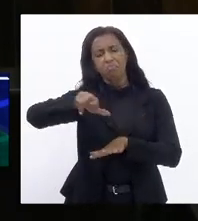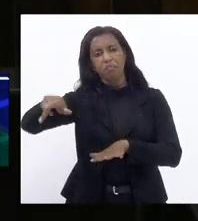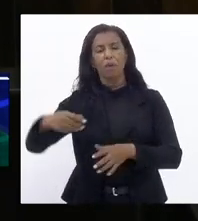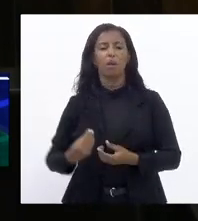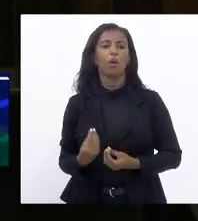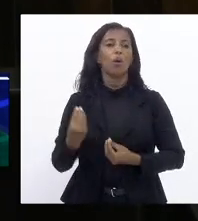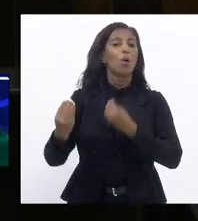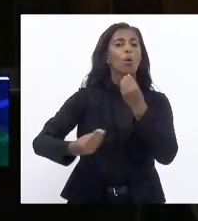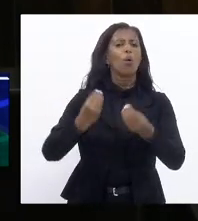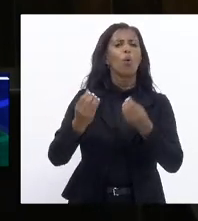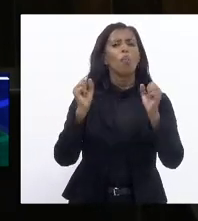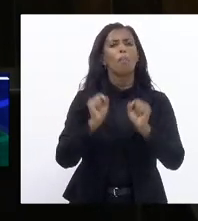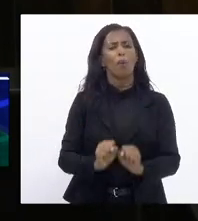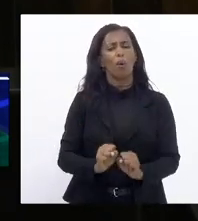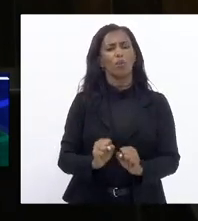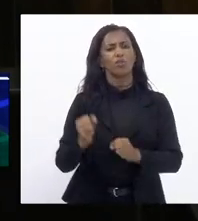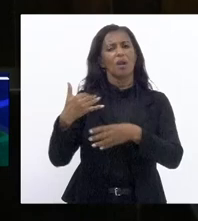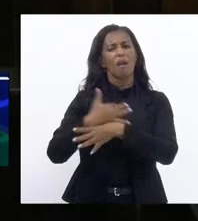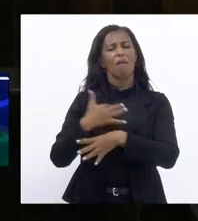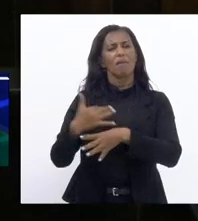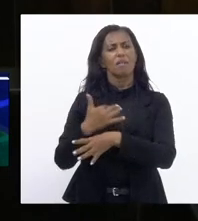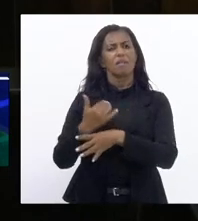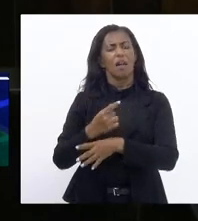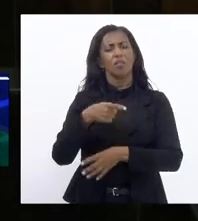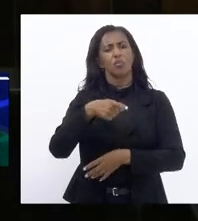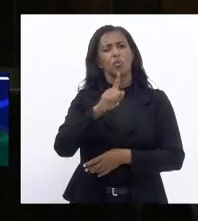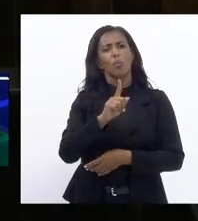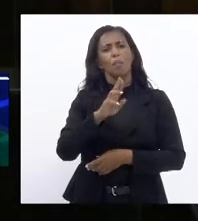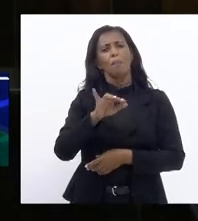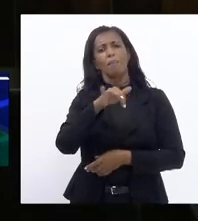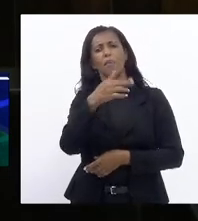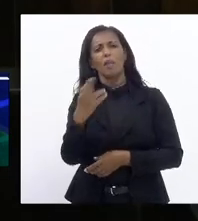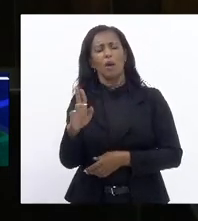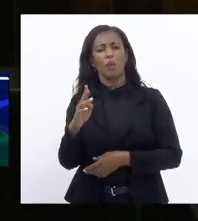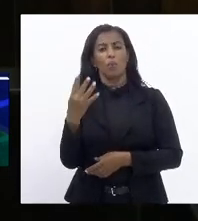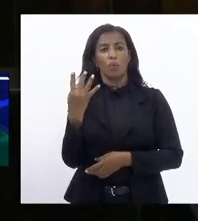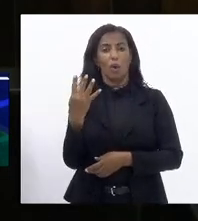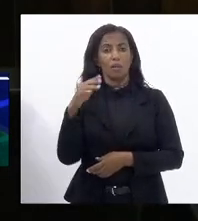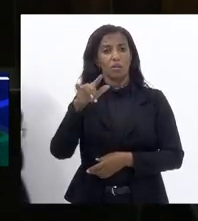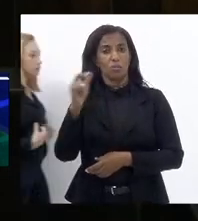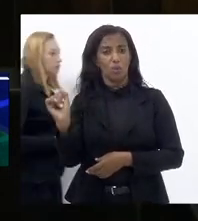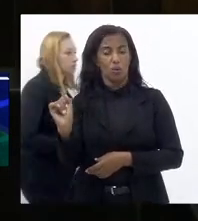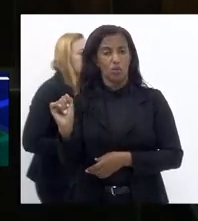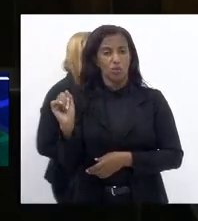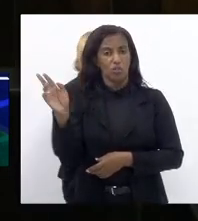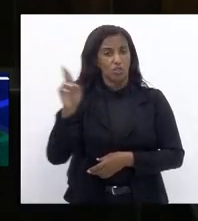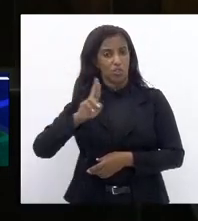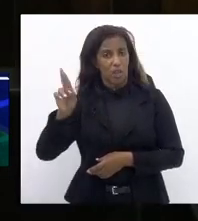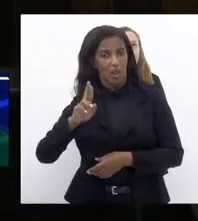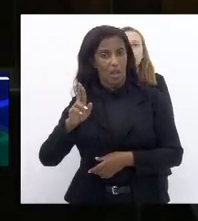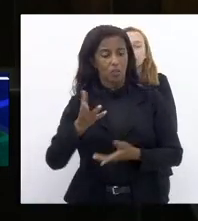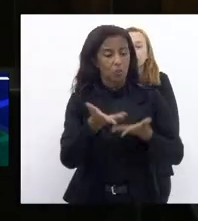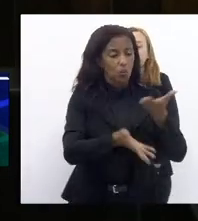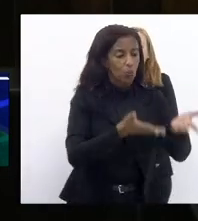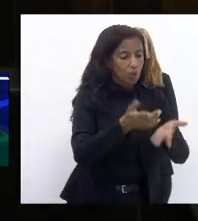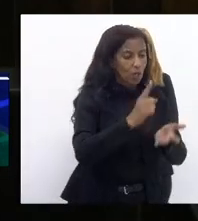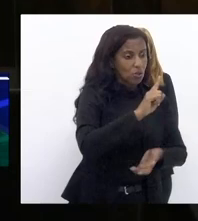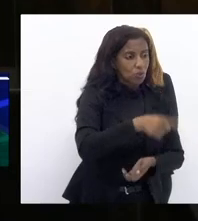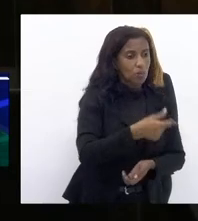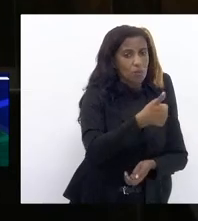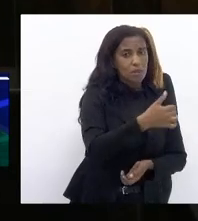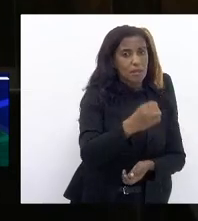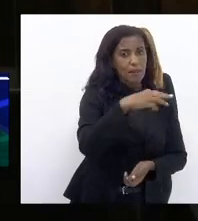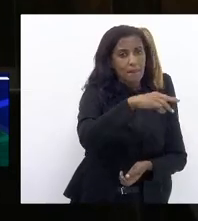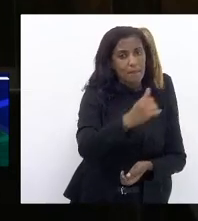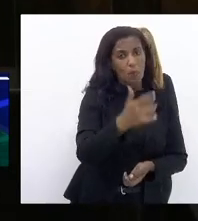Como pode a cidade, com 1.400.000.000 de reais, cuidar de 1.100.000 pessoas? E